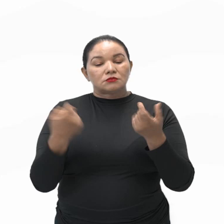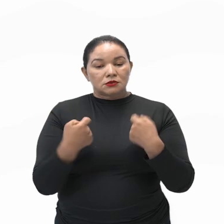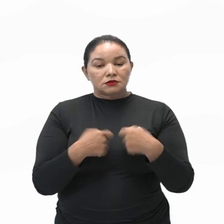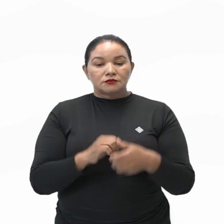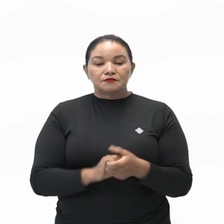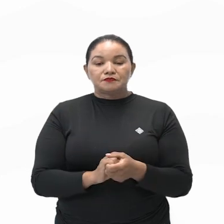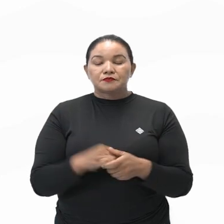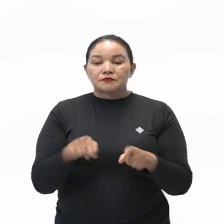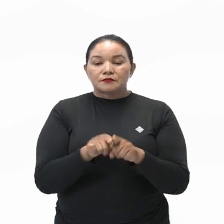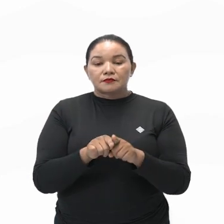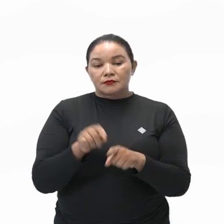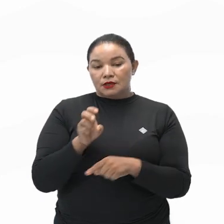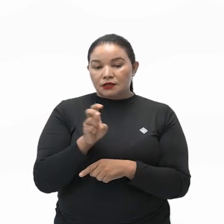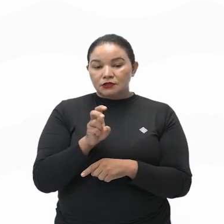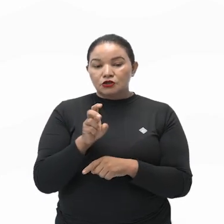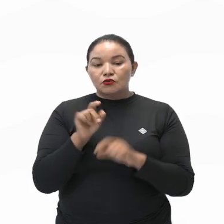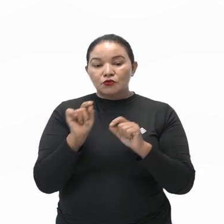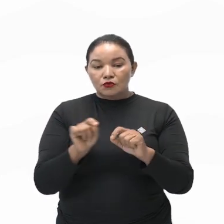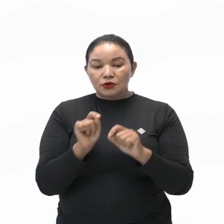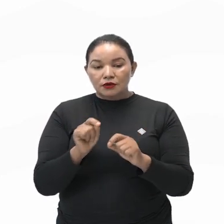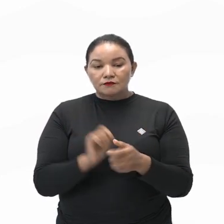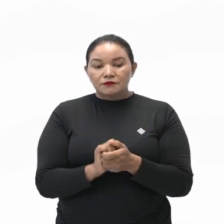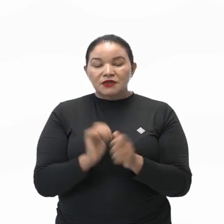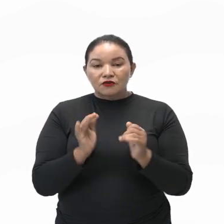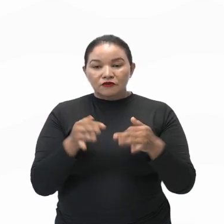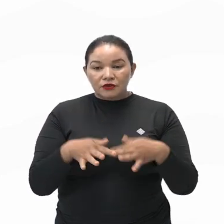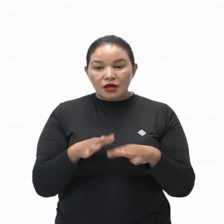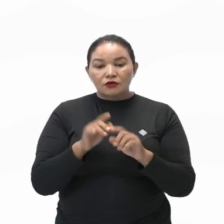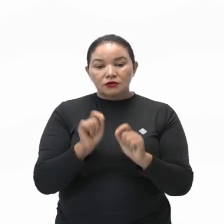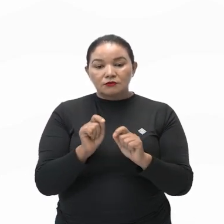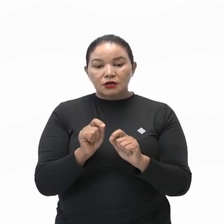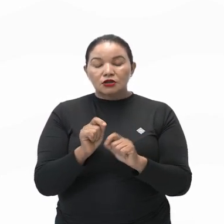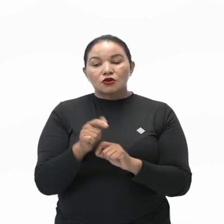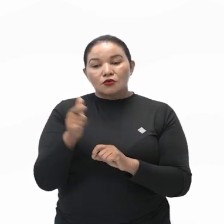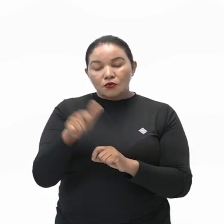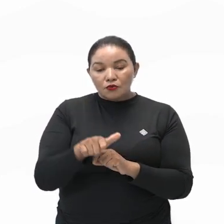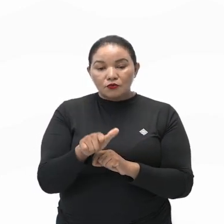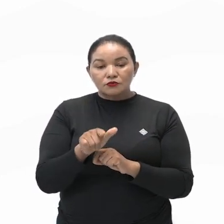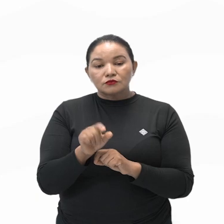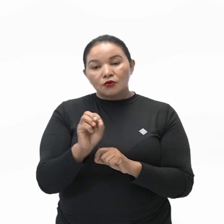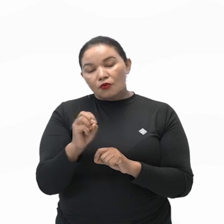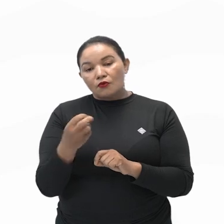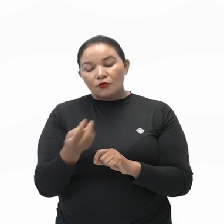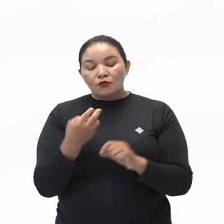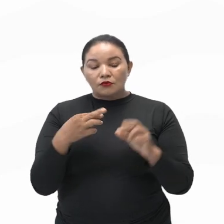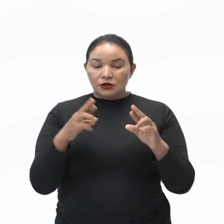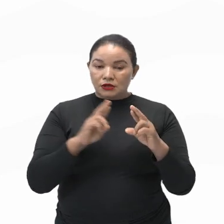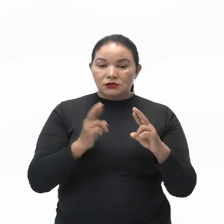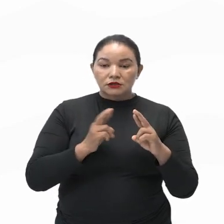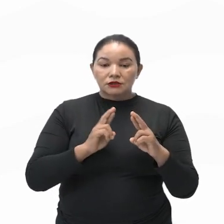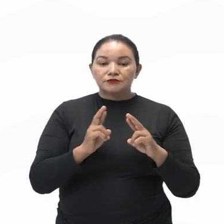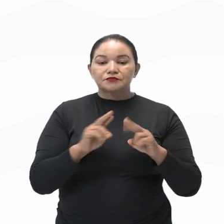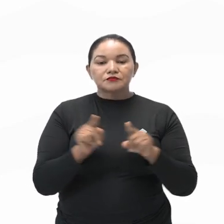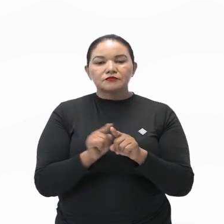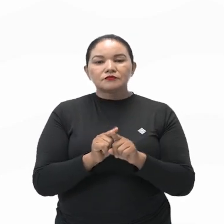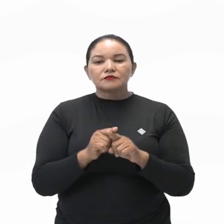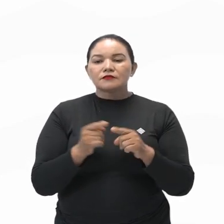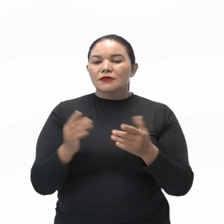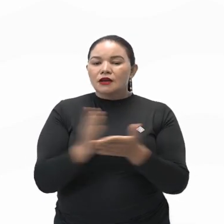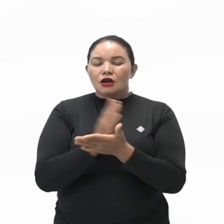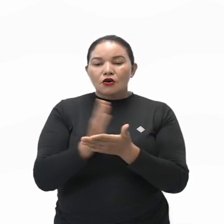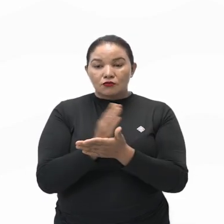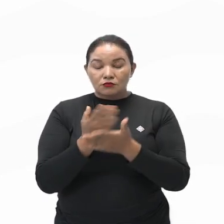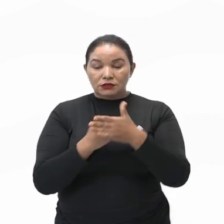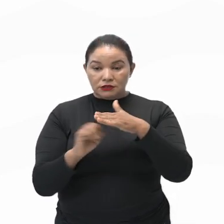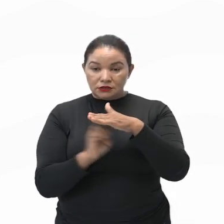nós temos a destinação final, o reaproveitamento e a reciclagem. É o que a gente estava falando, existem algumas